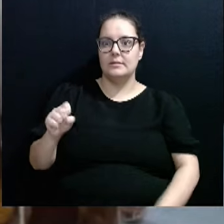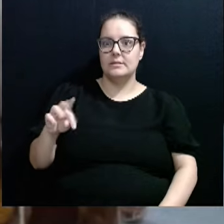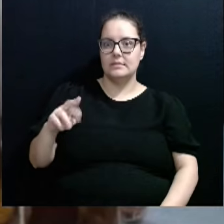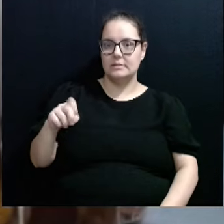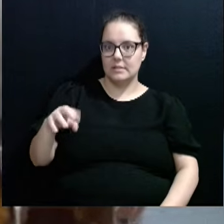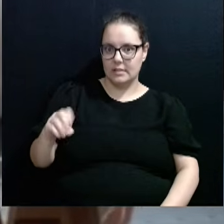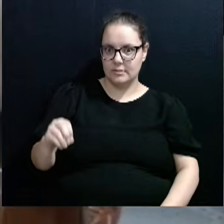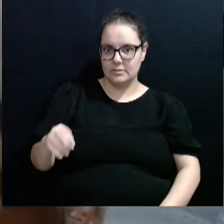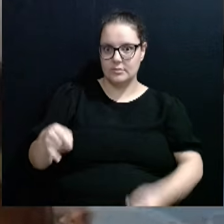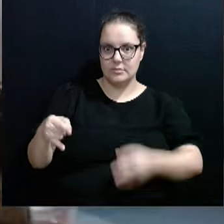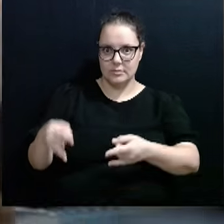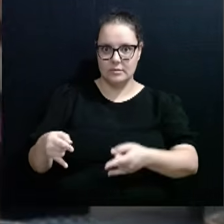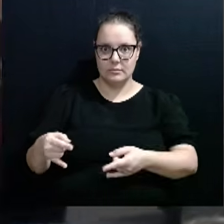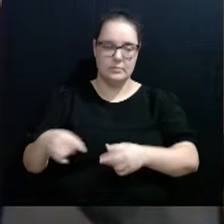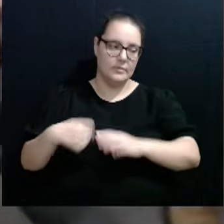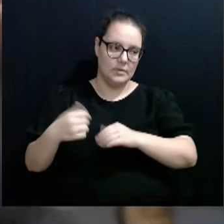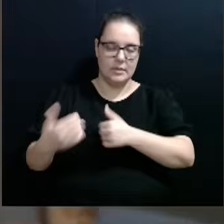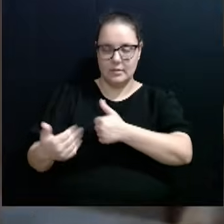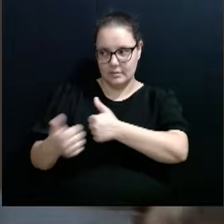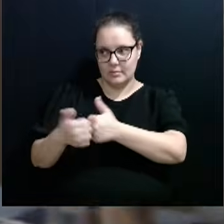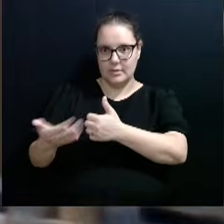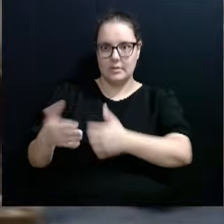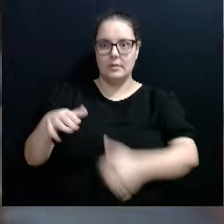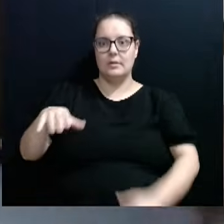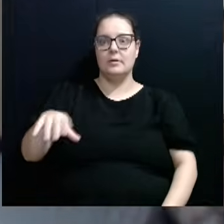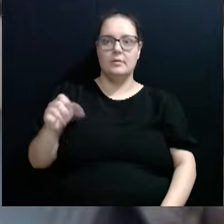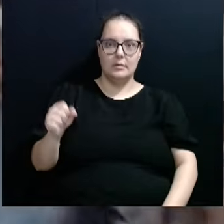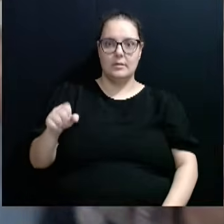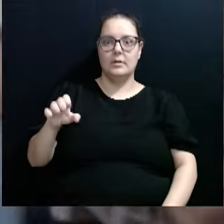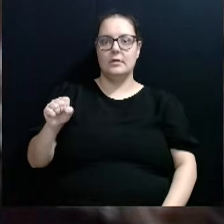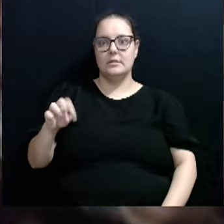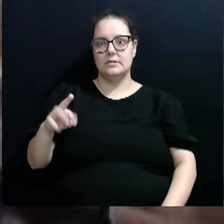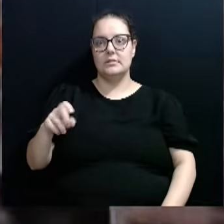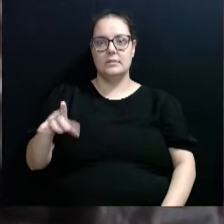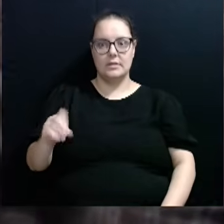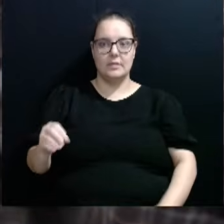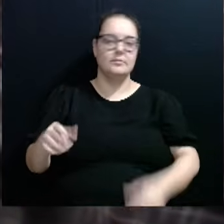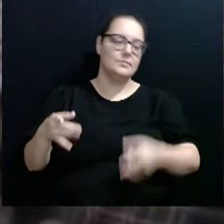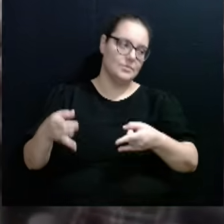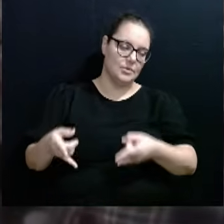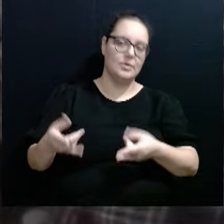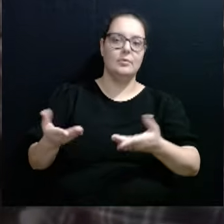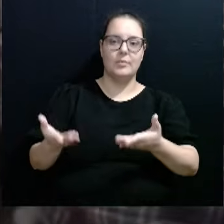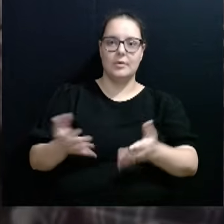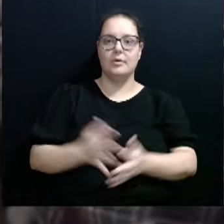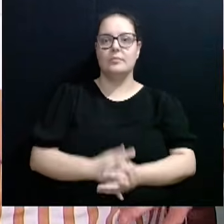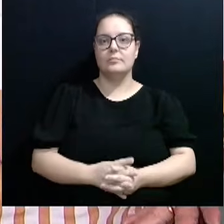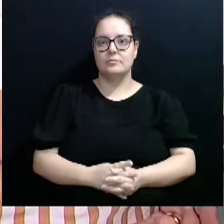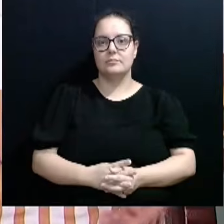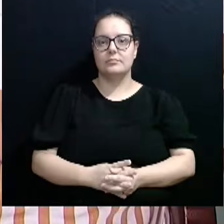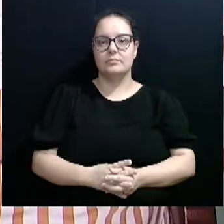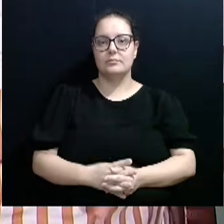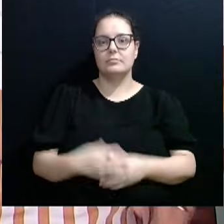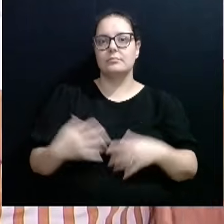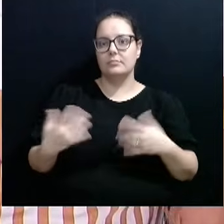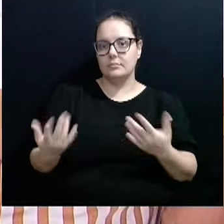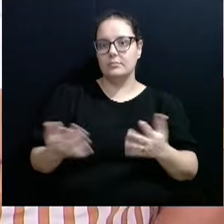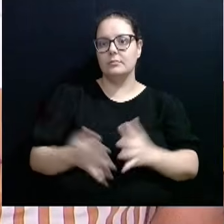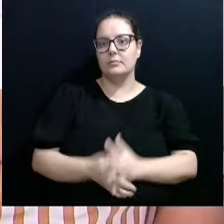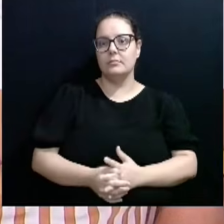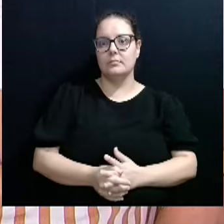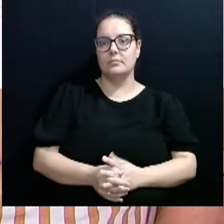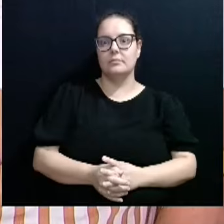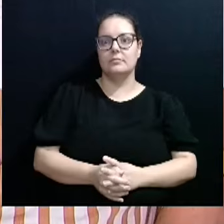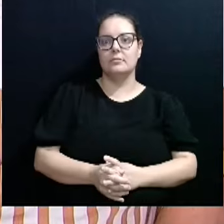também, e Sim. eles vieram pegar até estrado de cama, né, para colocar. Então, eu sempre aparece, eu alugo